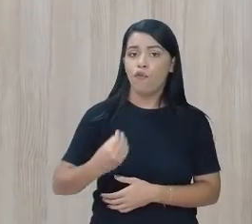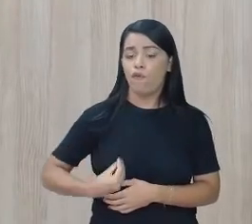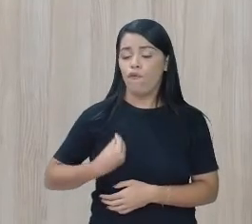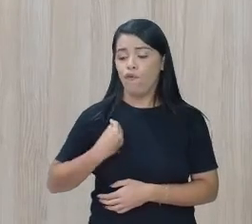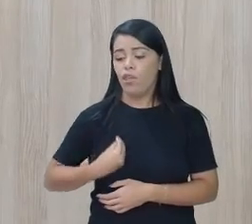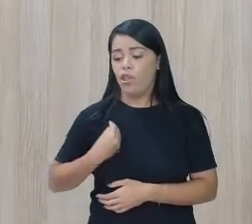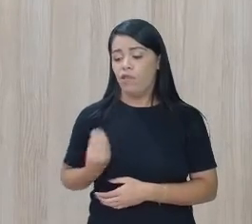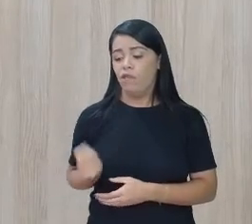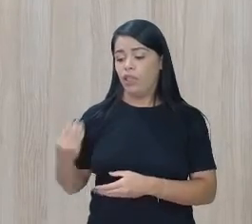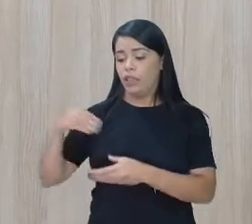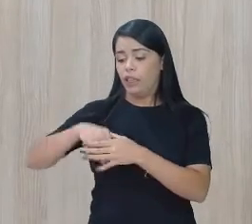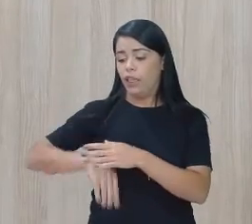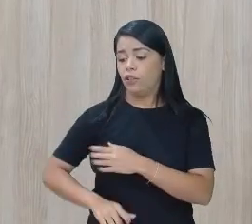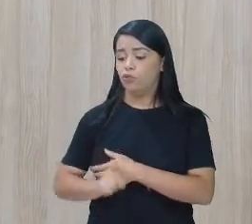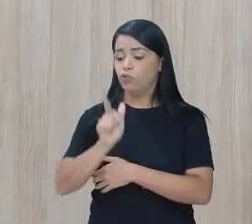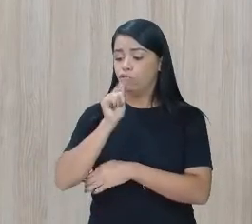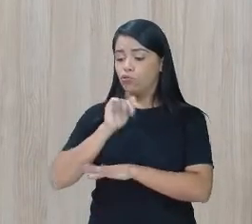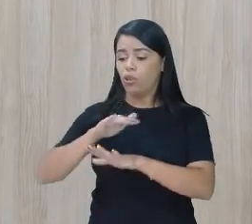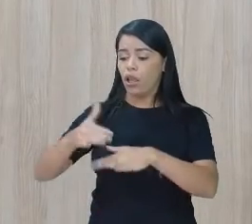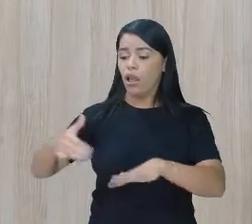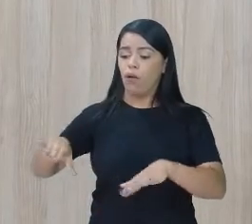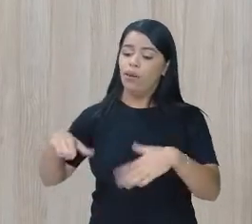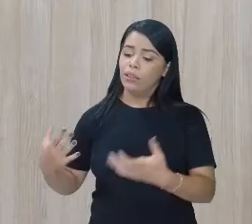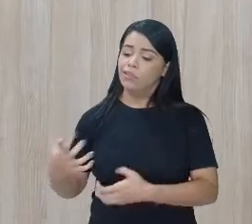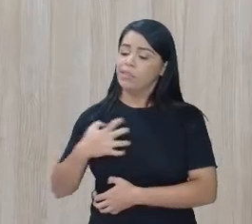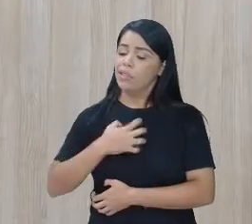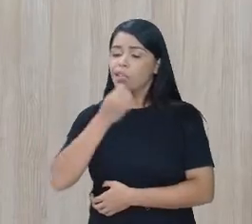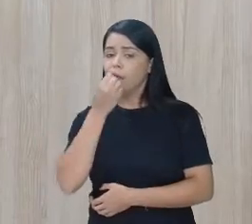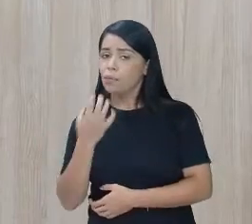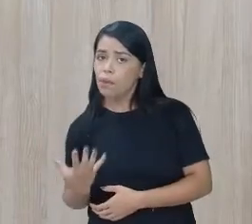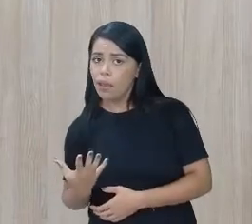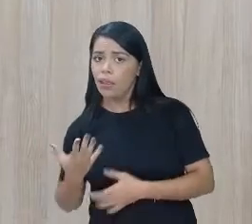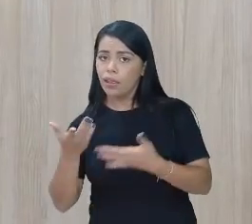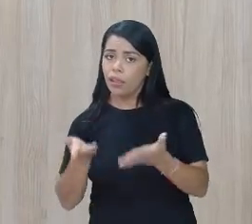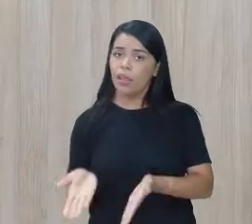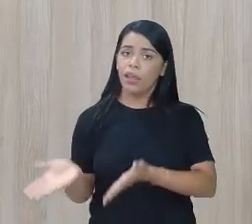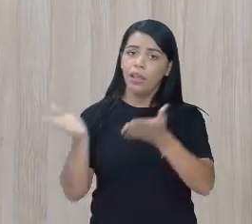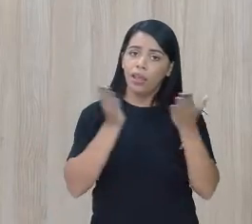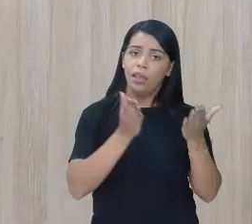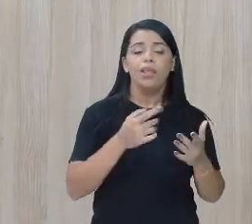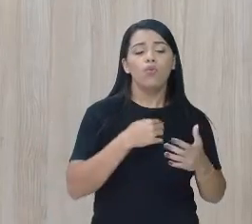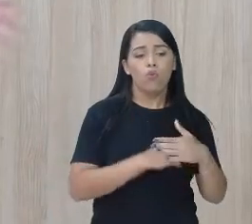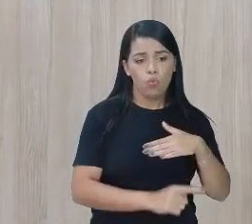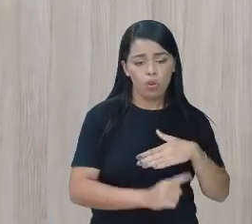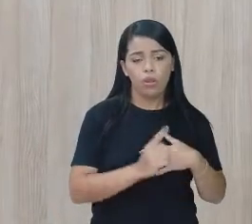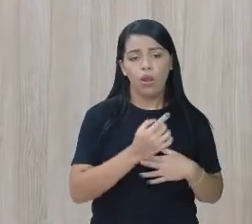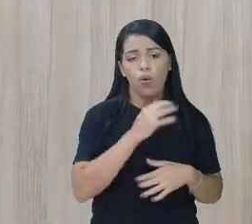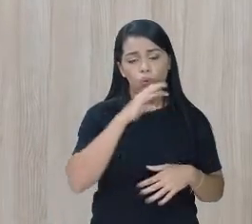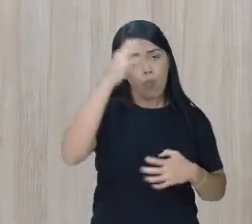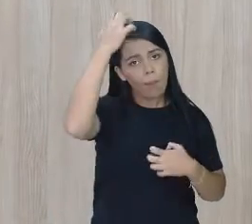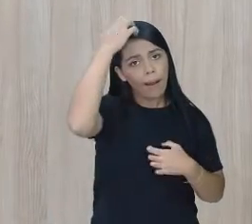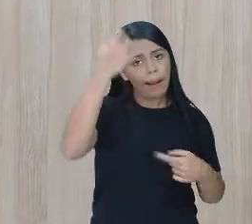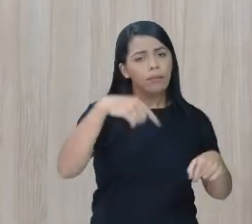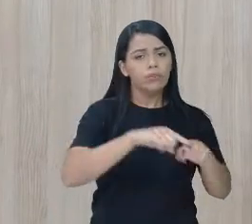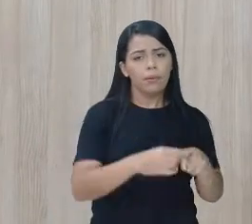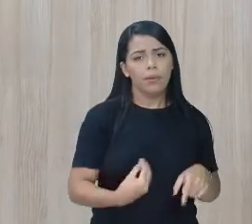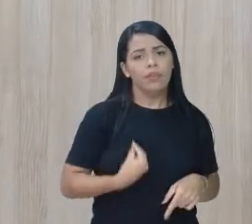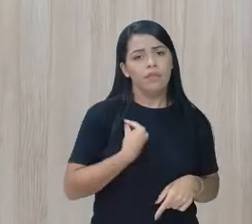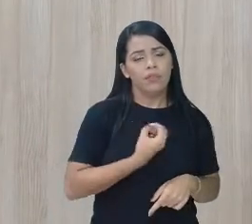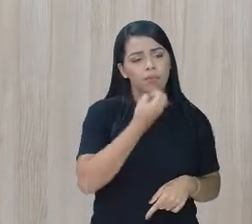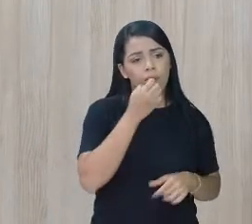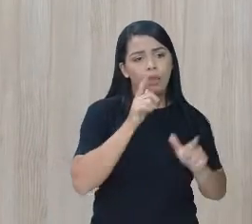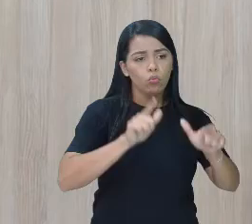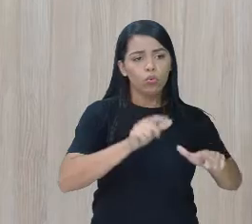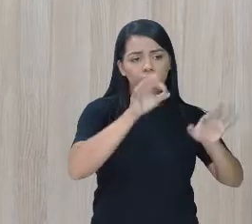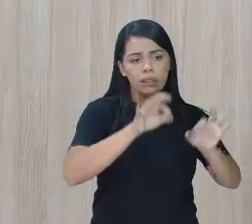na água, ele está muito bem dessa forma. E o macaco também, no habitat dele. Então vamos pensar um pouquinho o que essas